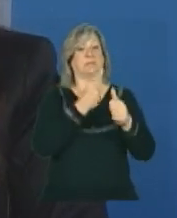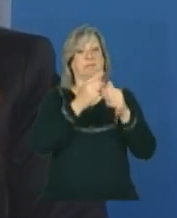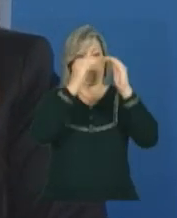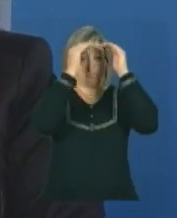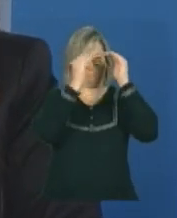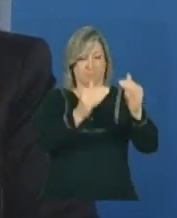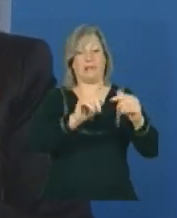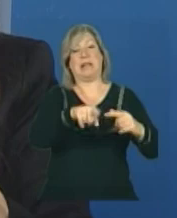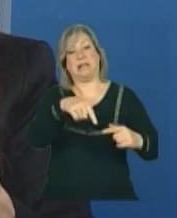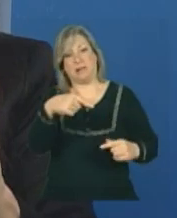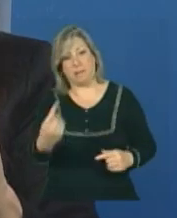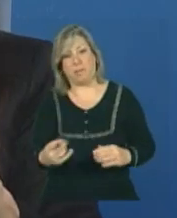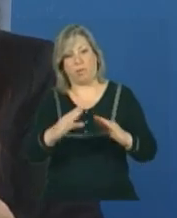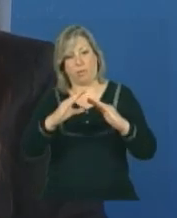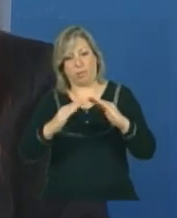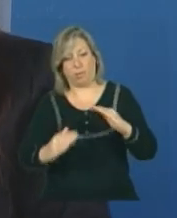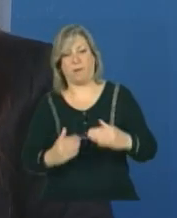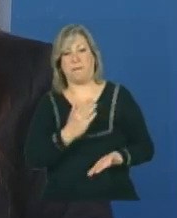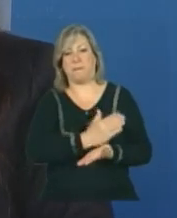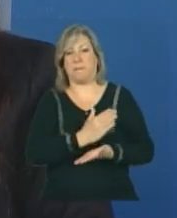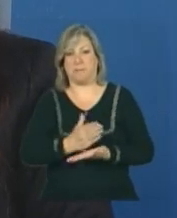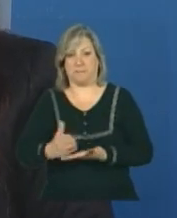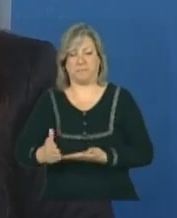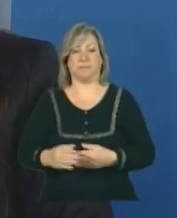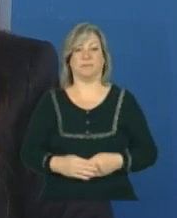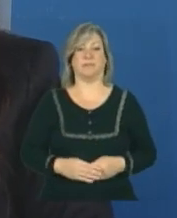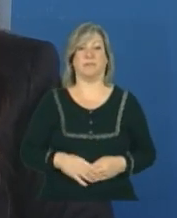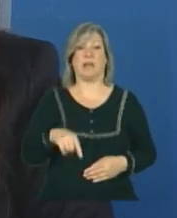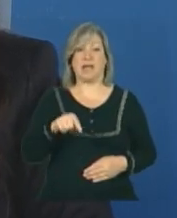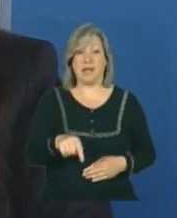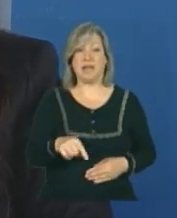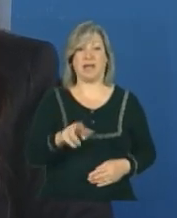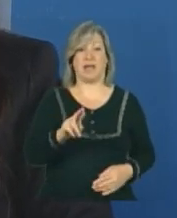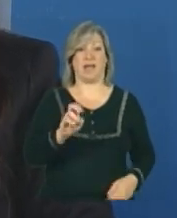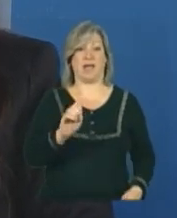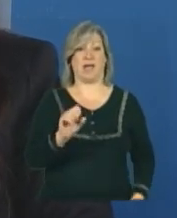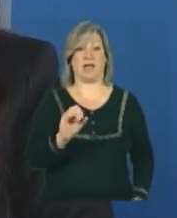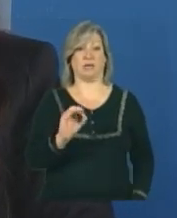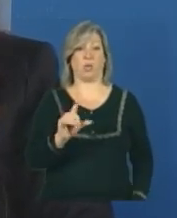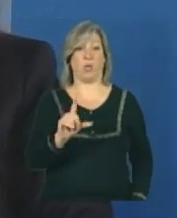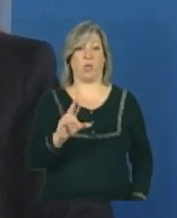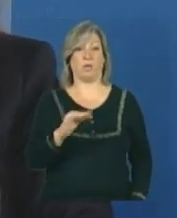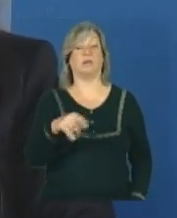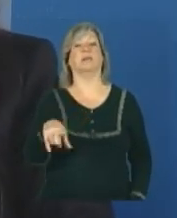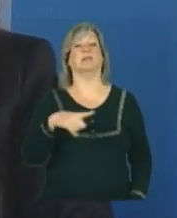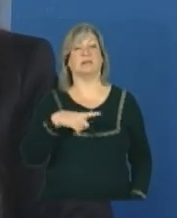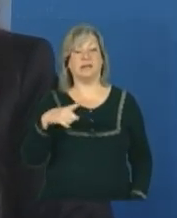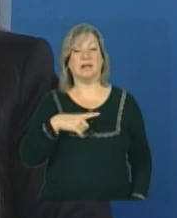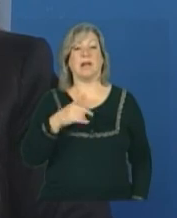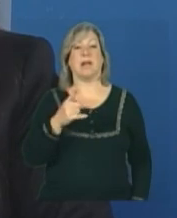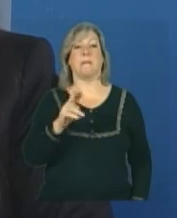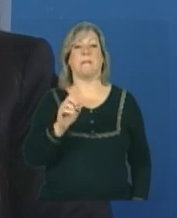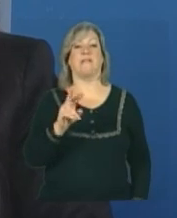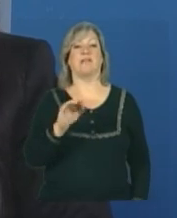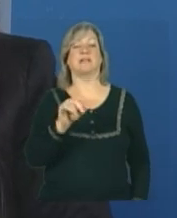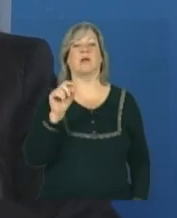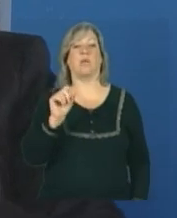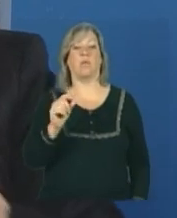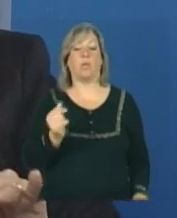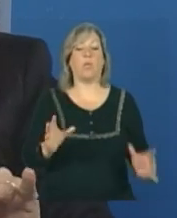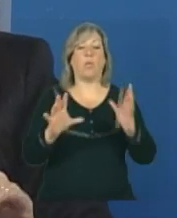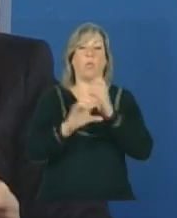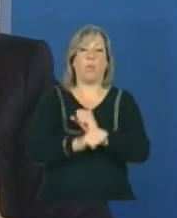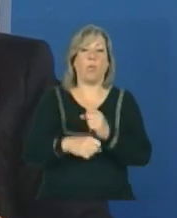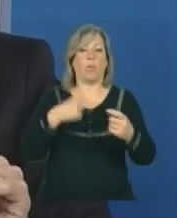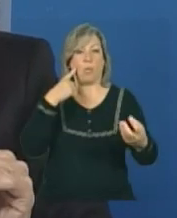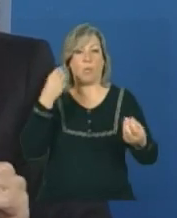CRAS. E depois a própria resolução, ela prevê um quantitativo que a gente poderá financiar por município. E a gente